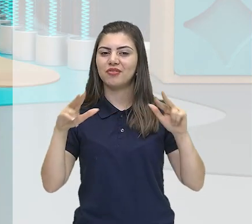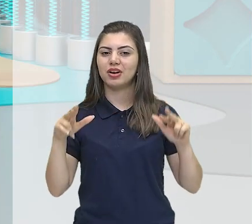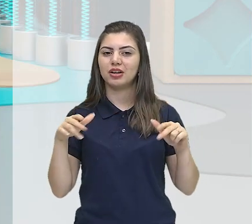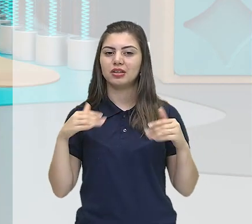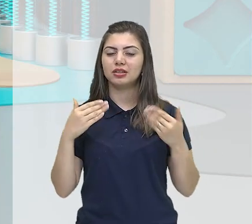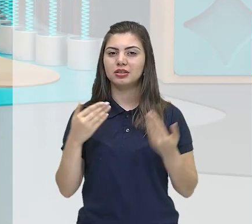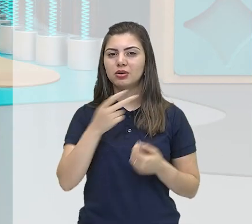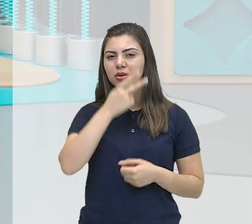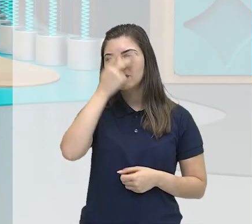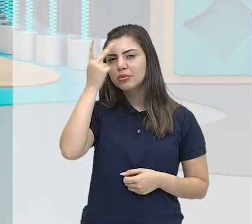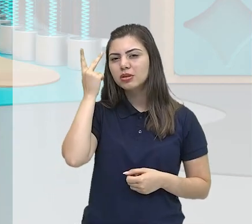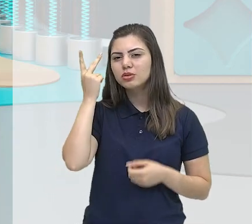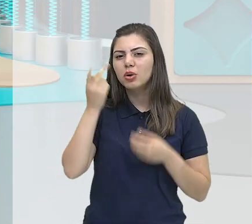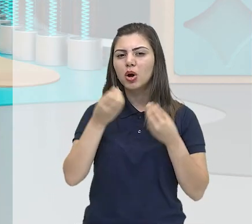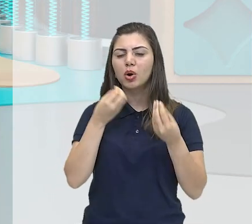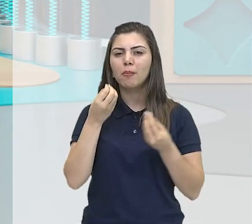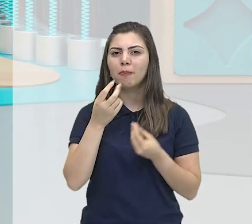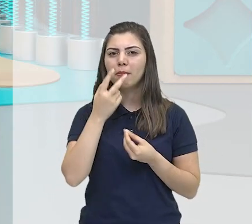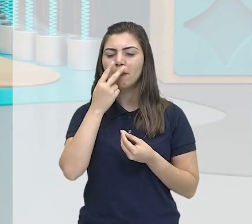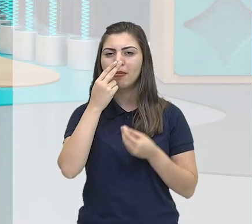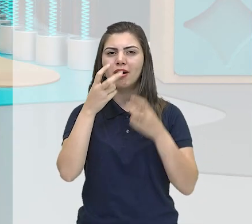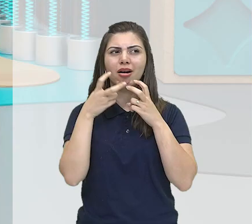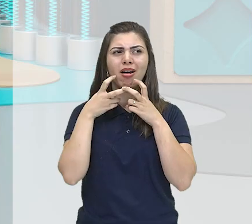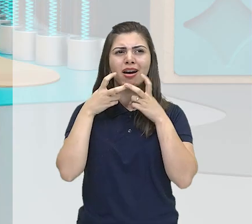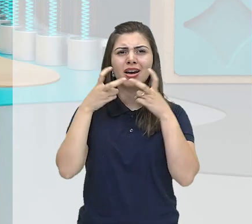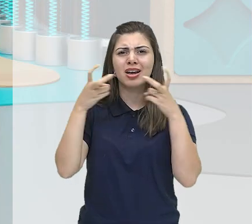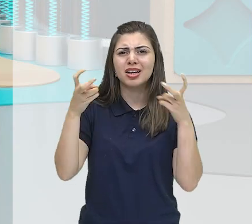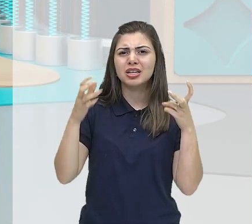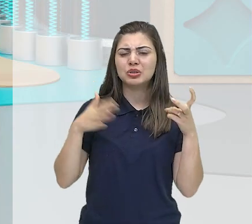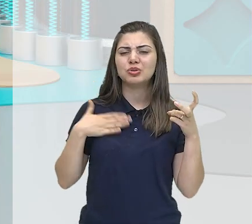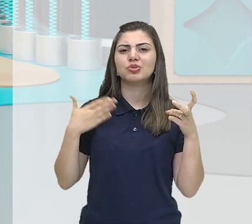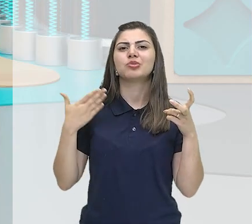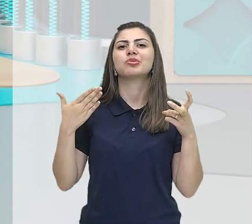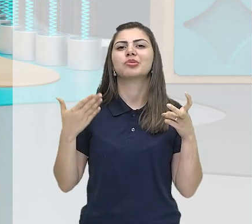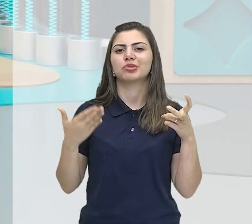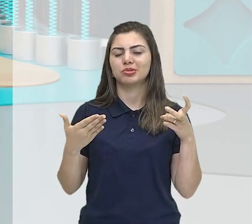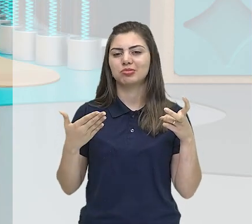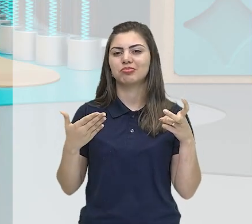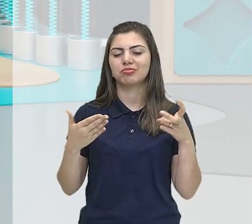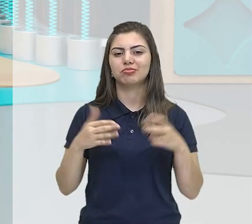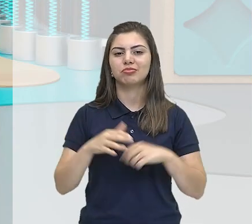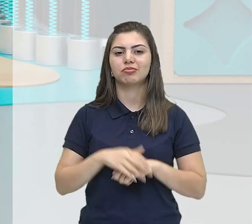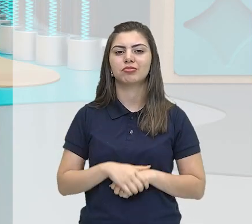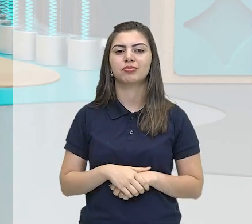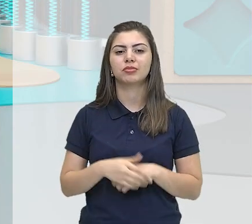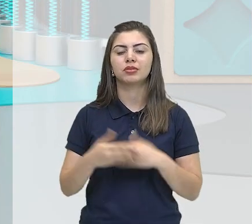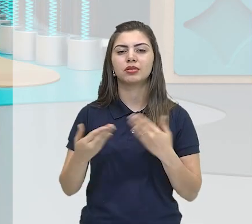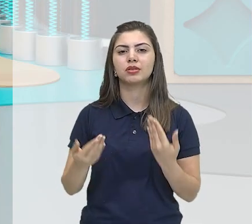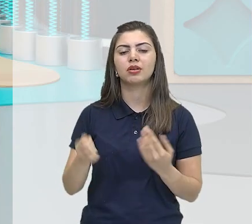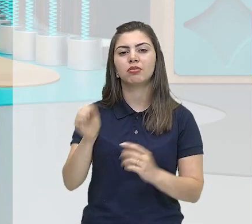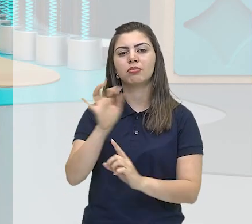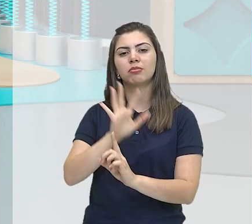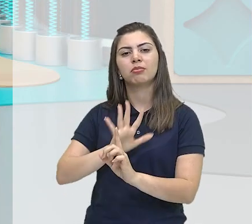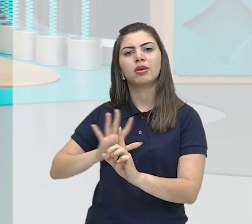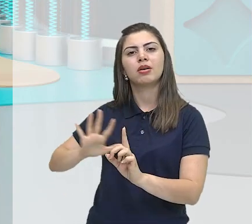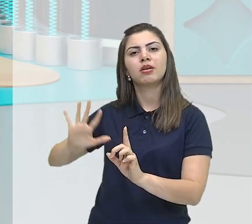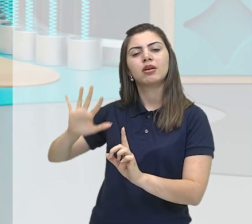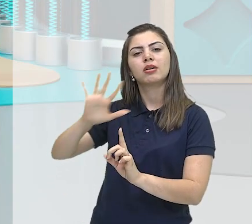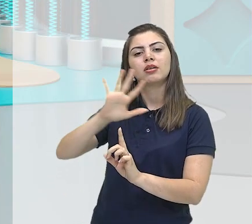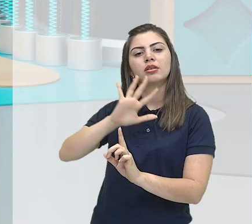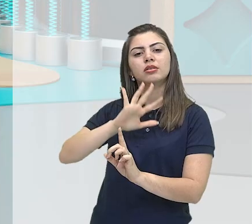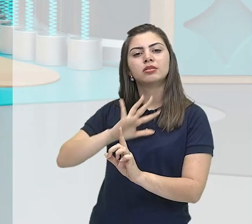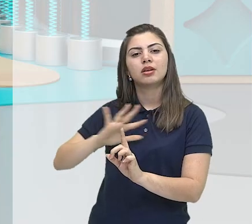esse ser, ele está dando um grito de horror, certo? E toda a paisagem aqui,